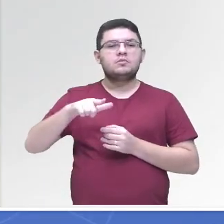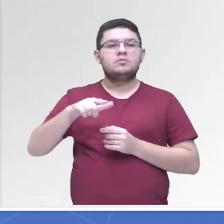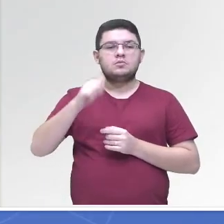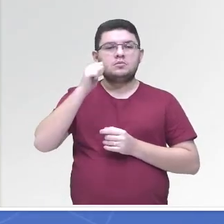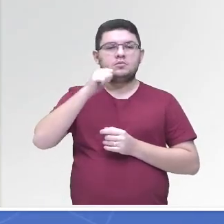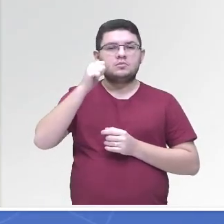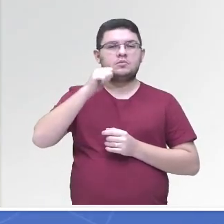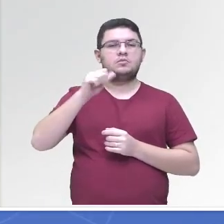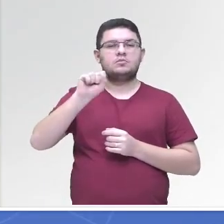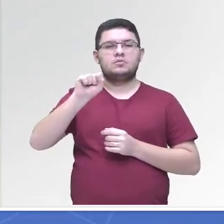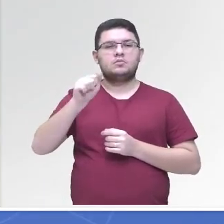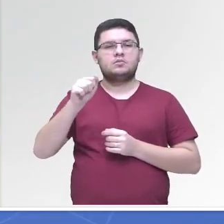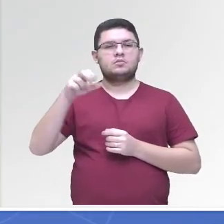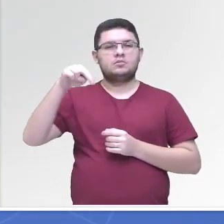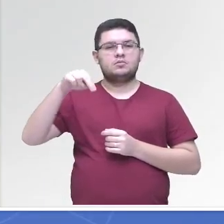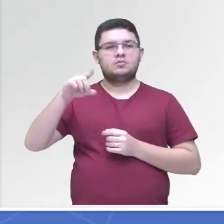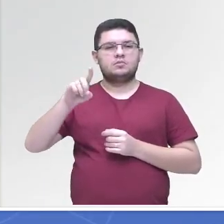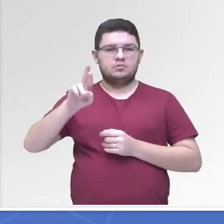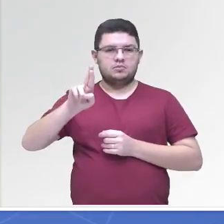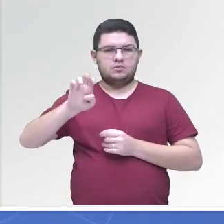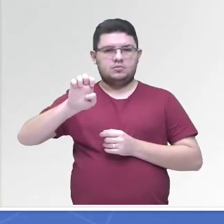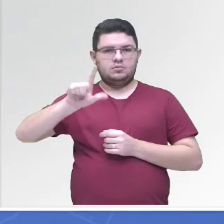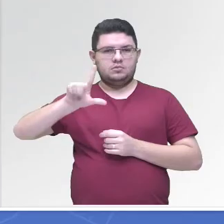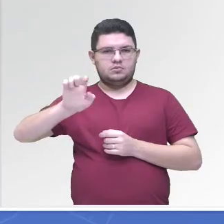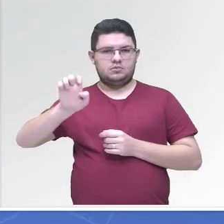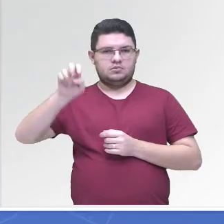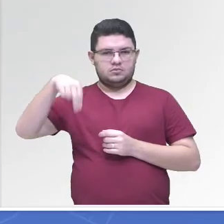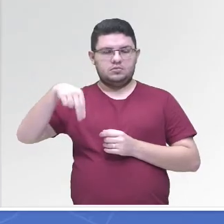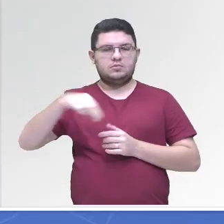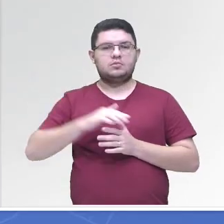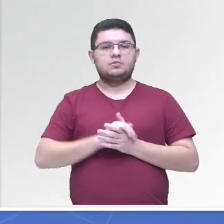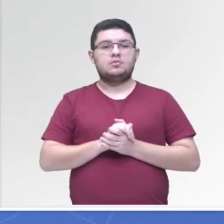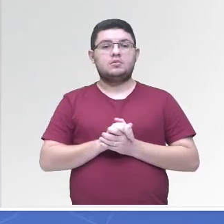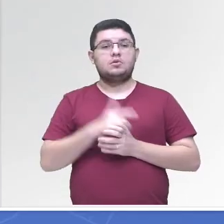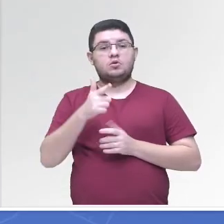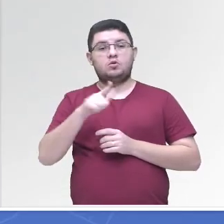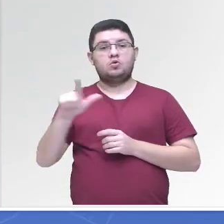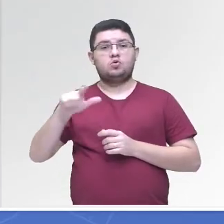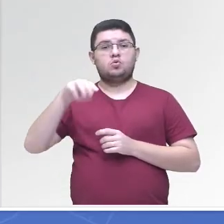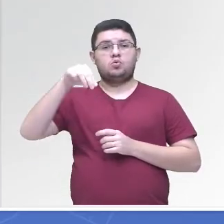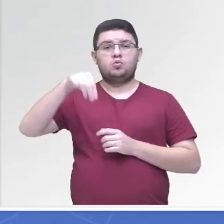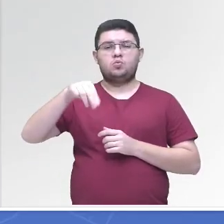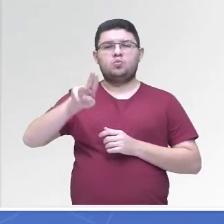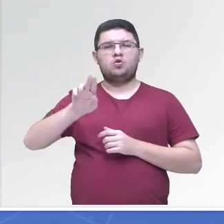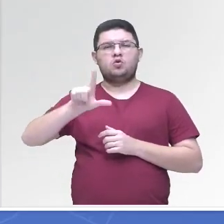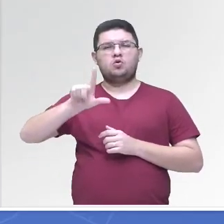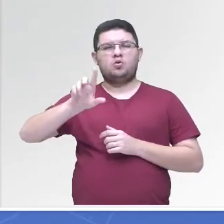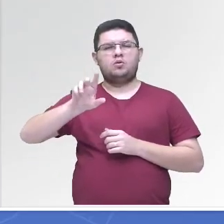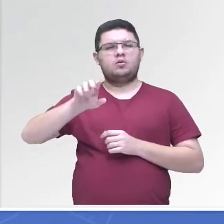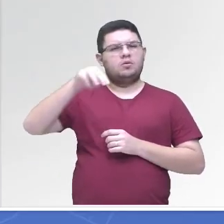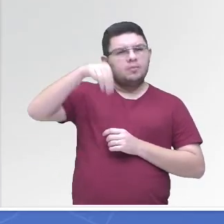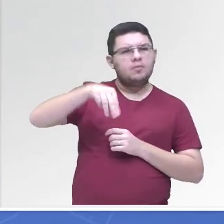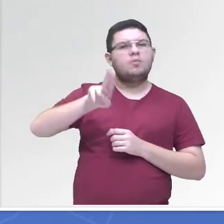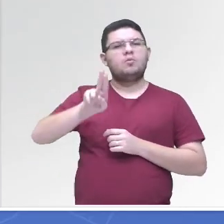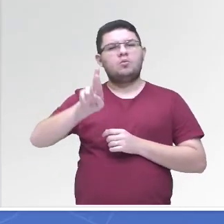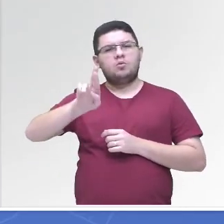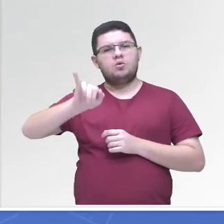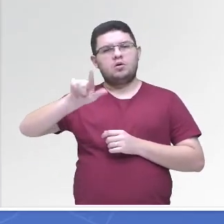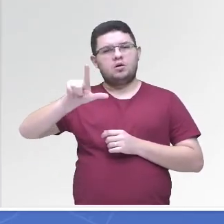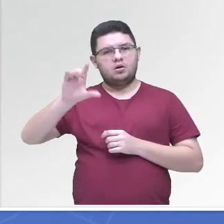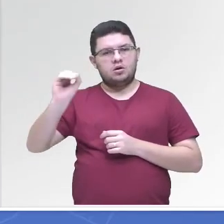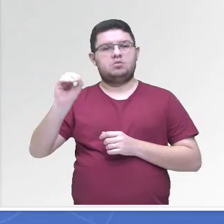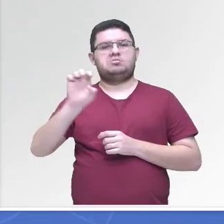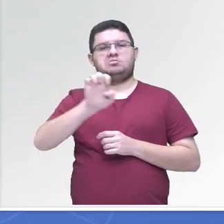Sandriele, ou Sandrielen, falou que é a letra E. Murilo colocou um monte de E, que acho que ele quis dizer que tanto na primeira quanto